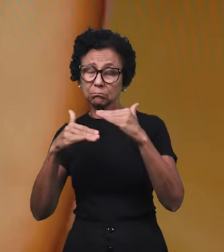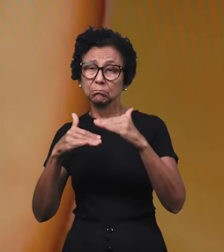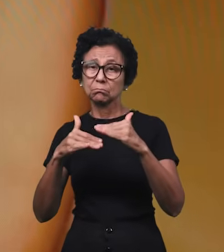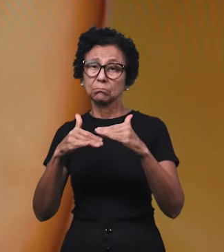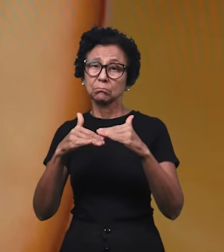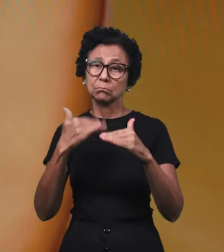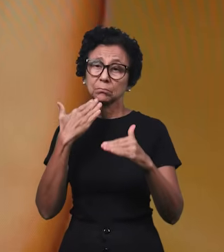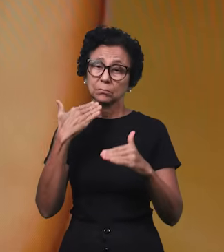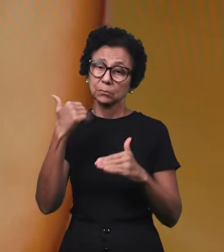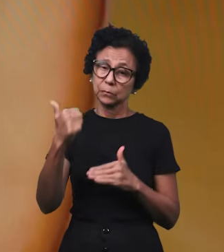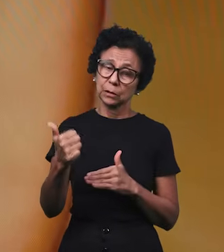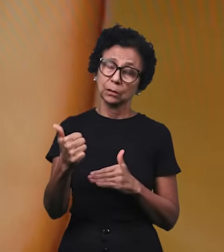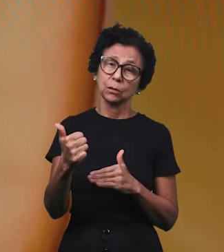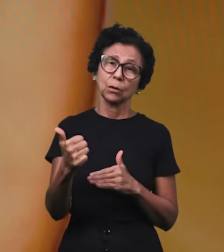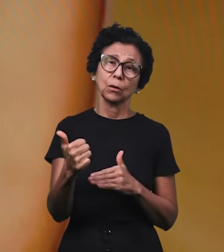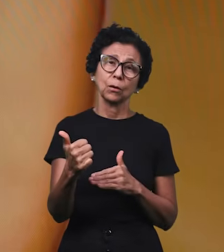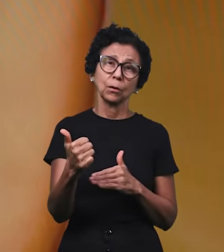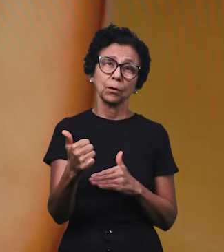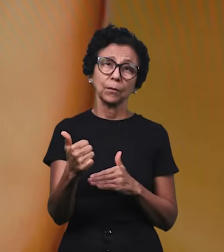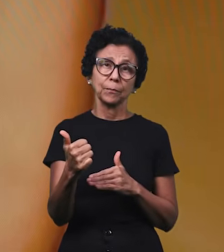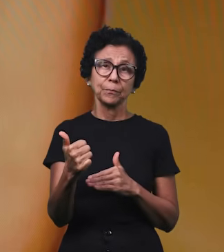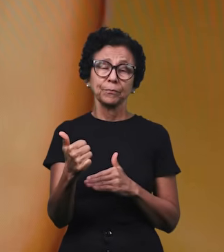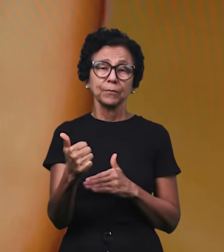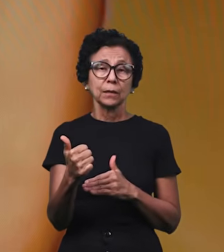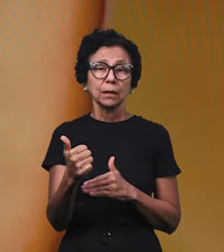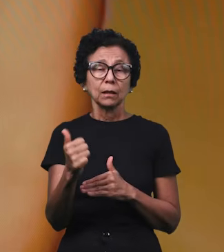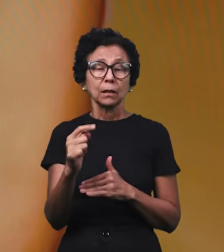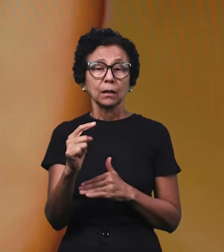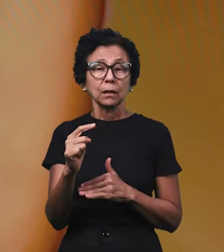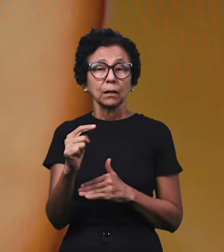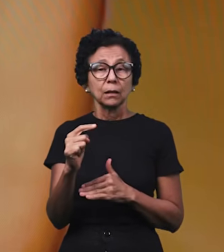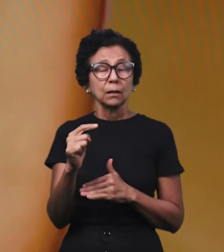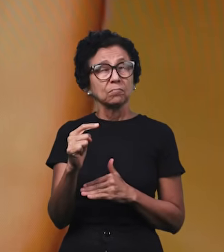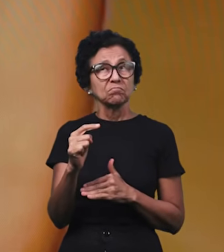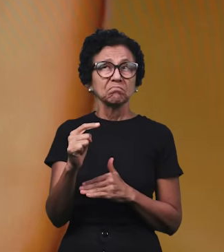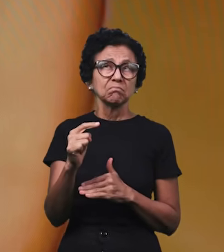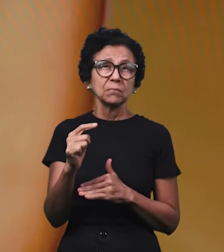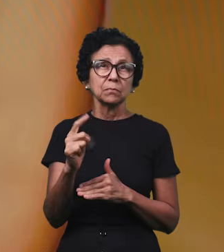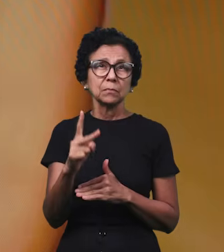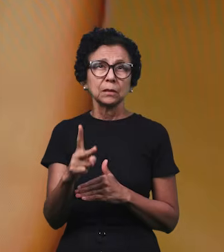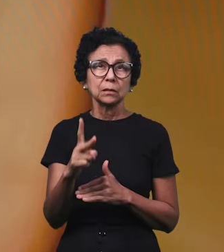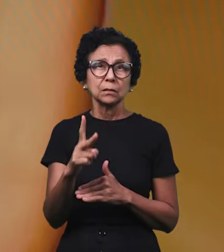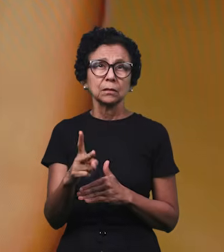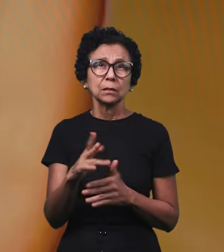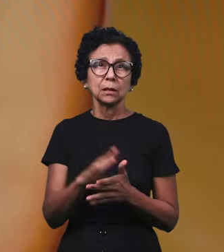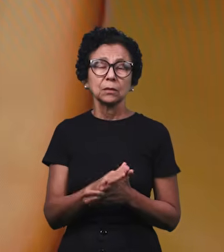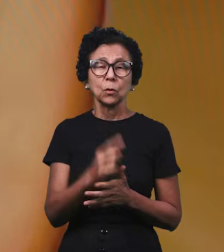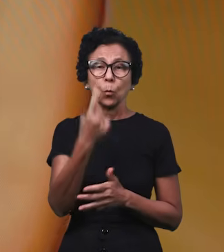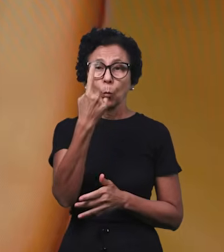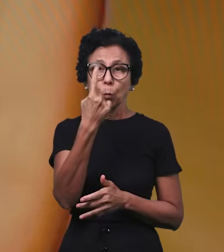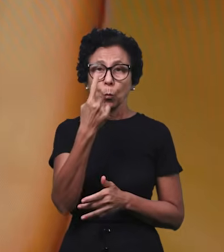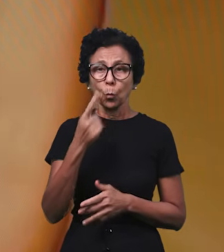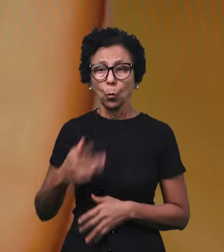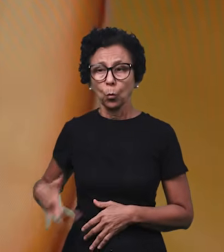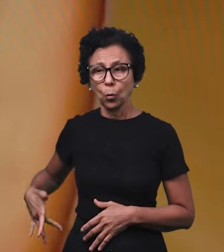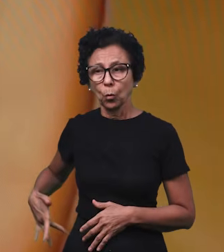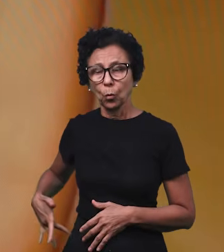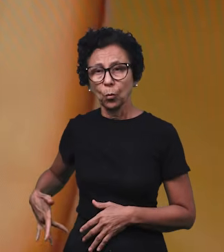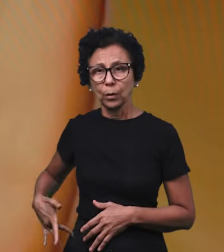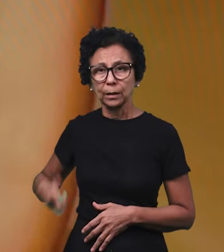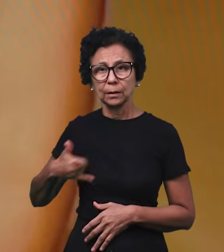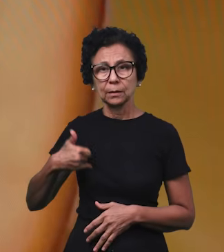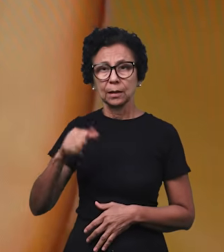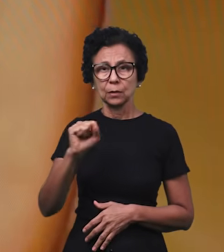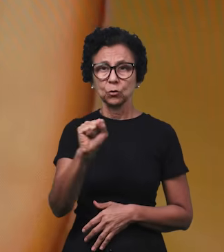ela descompensou porque ela internou, depois da internação voltou a melhorar e ela viveu, ela tinha rim único, quando eu atendi ela